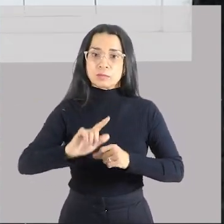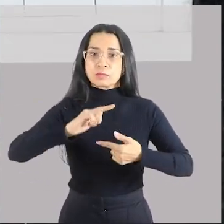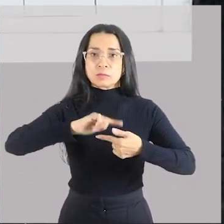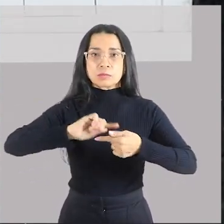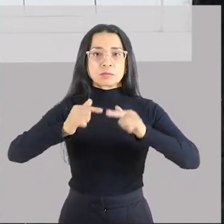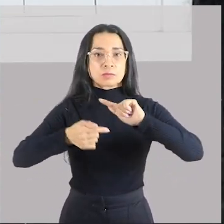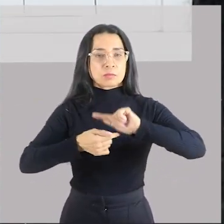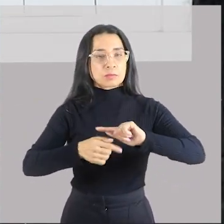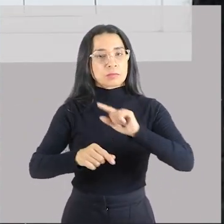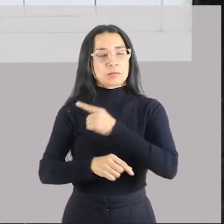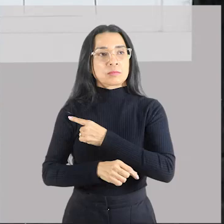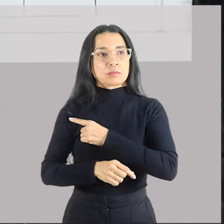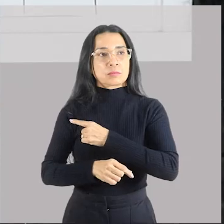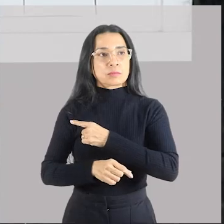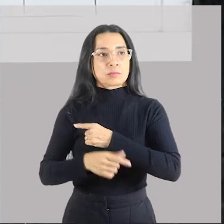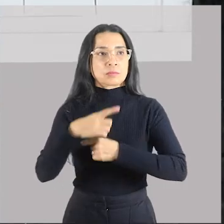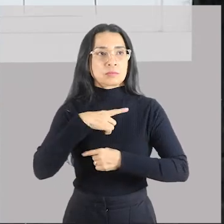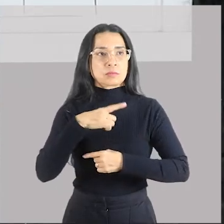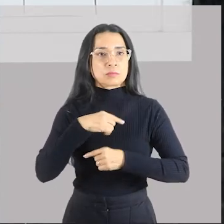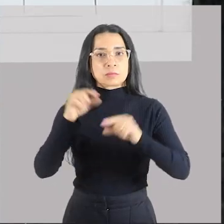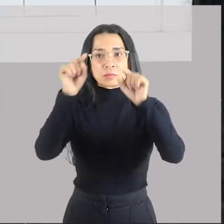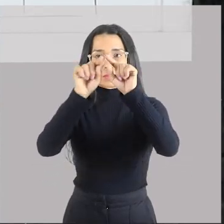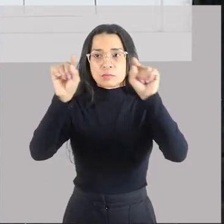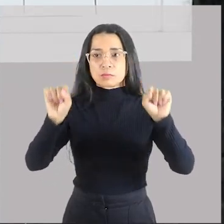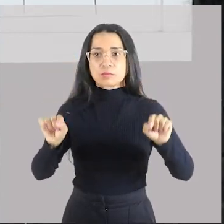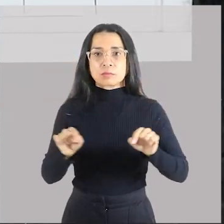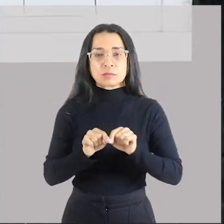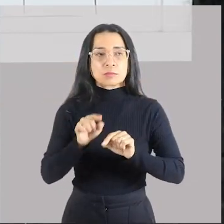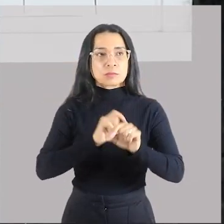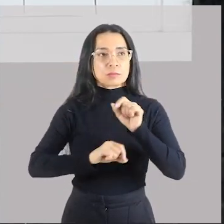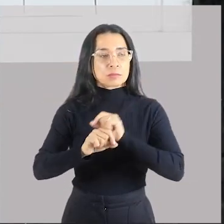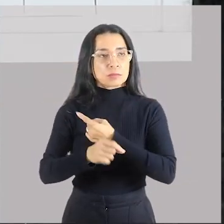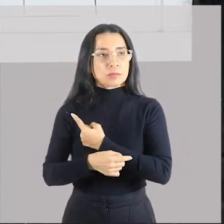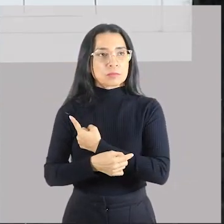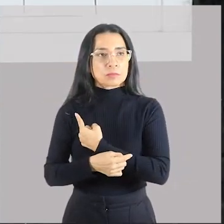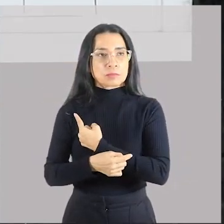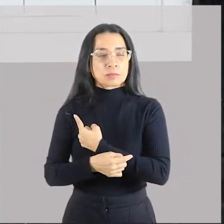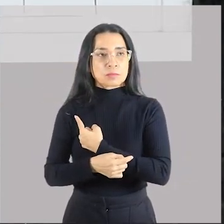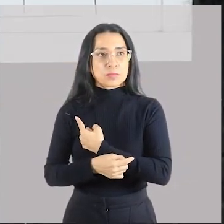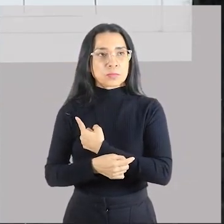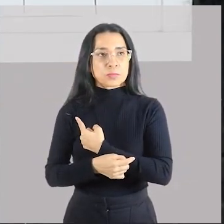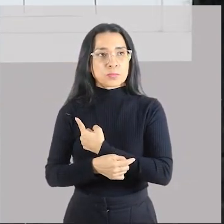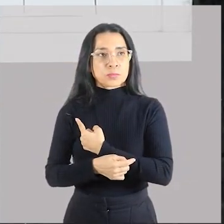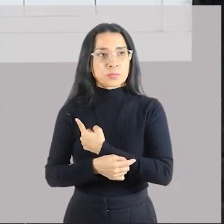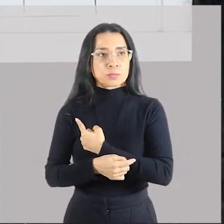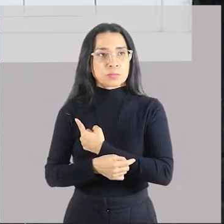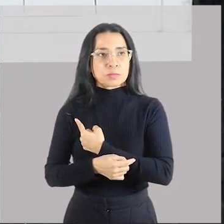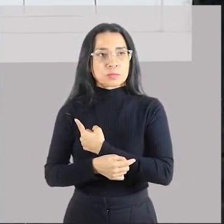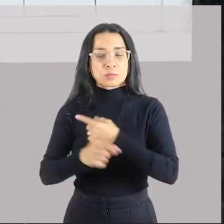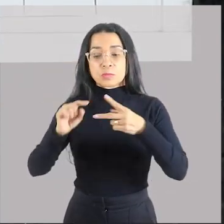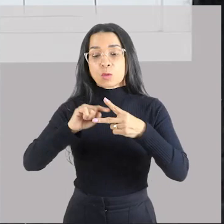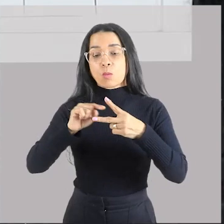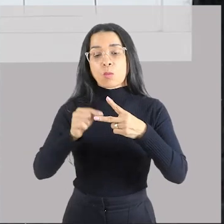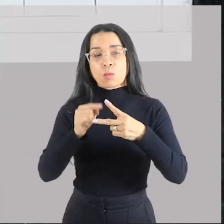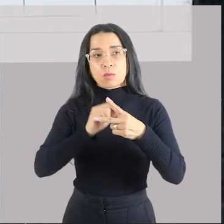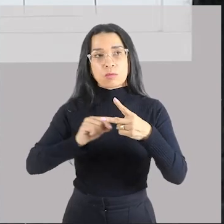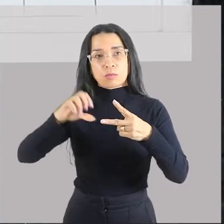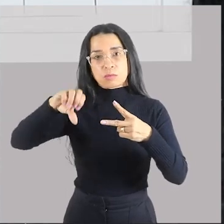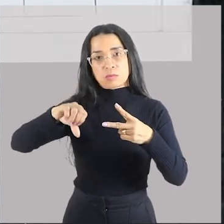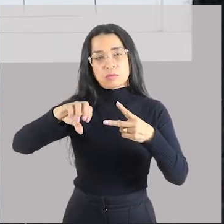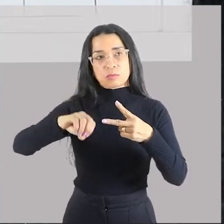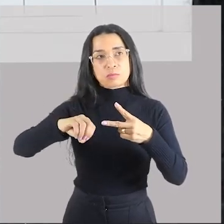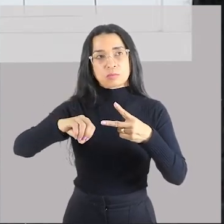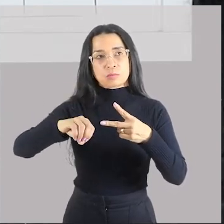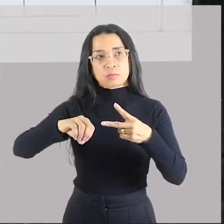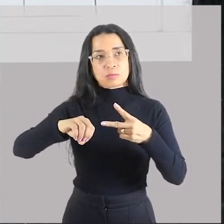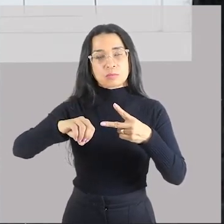coisa nós temos aqui, ó. Um quadrado inscrito numa circunferência. Só que esse ângulo central é de 90. Se